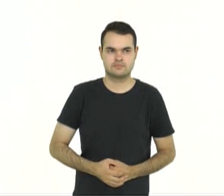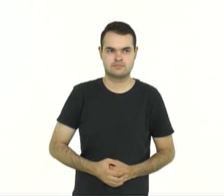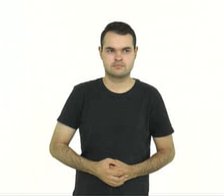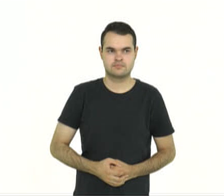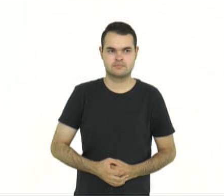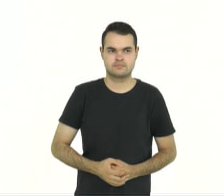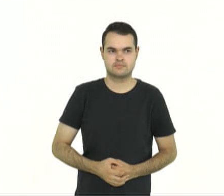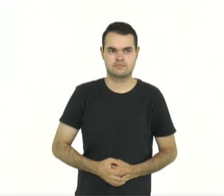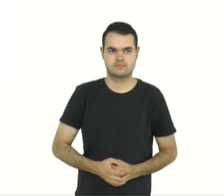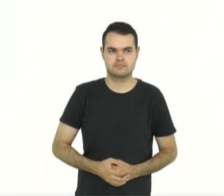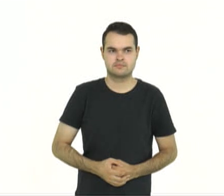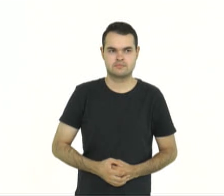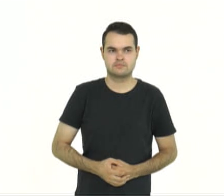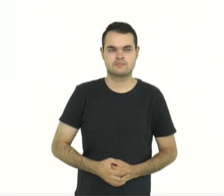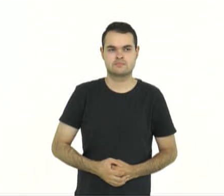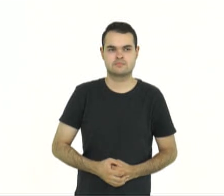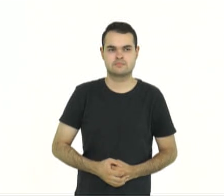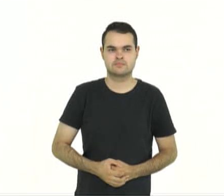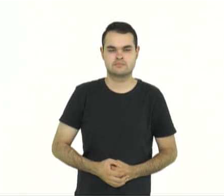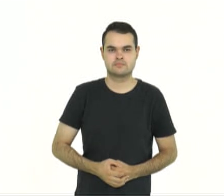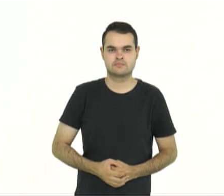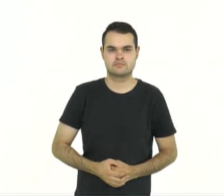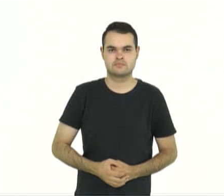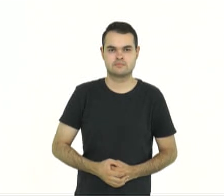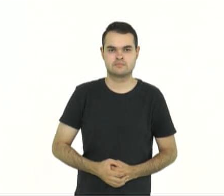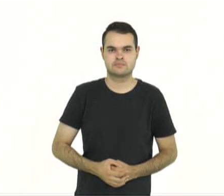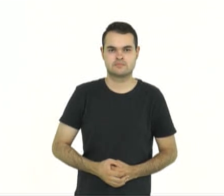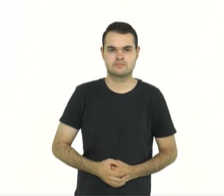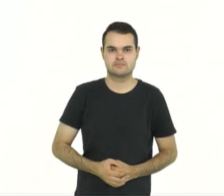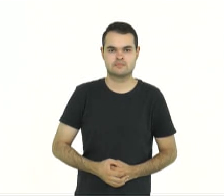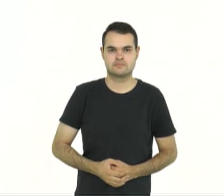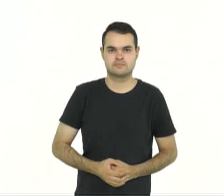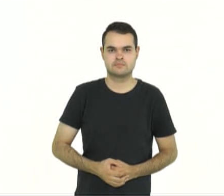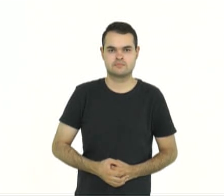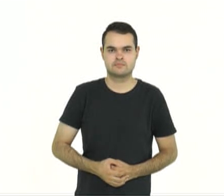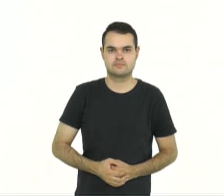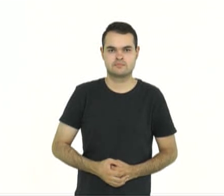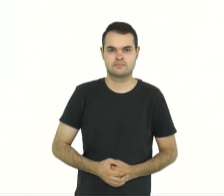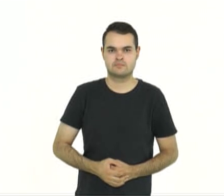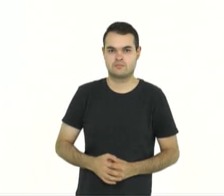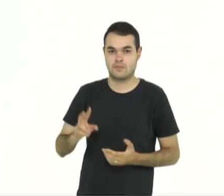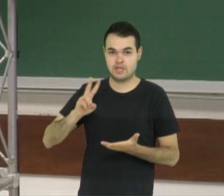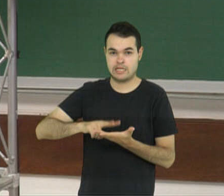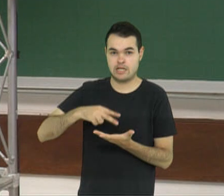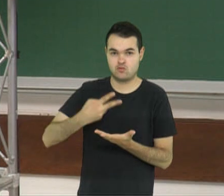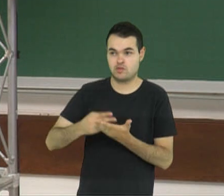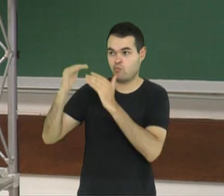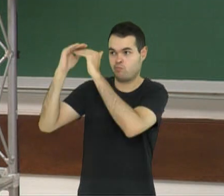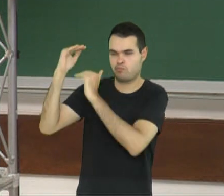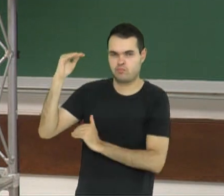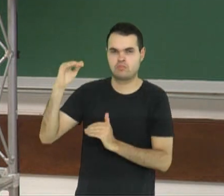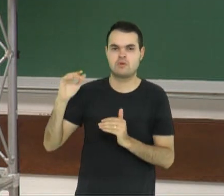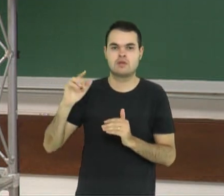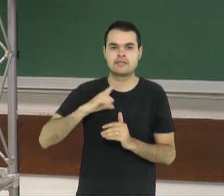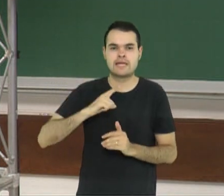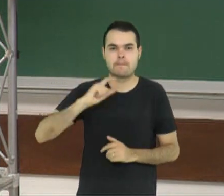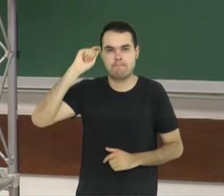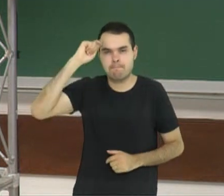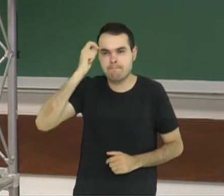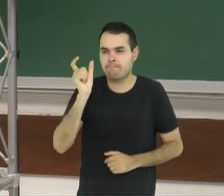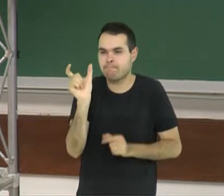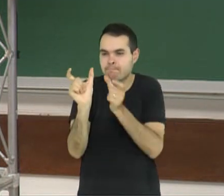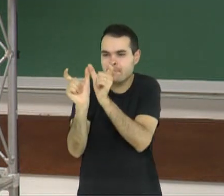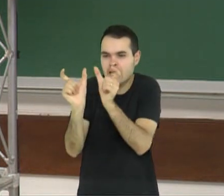algunas carreras. Las palavras subrayadas, que tienen em comum? Dessas palavras que estão ali em negrito, o que elas